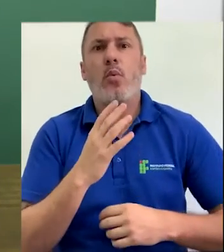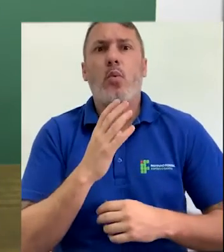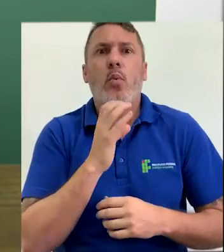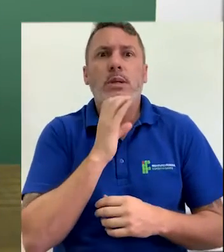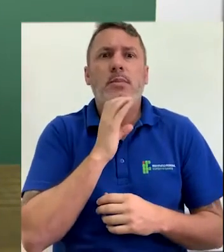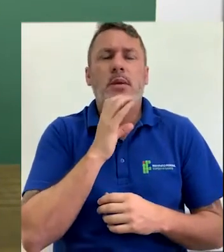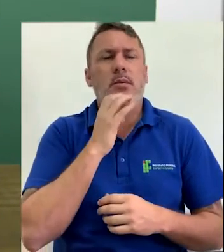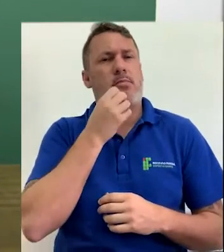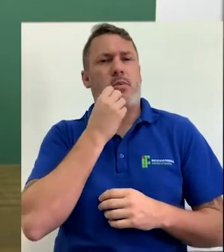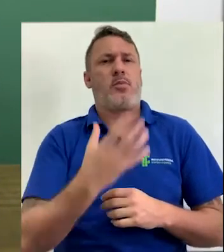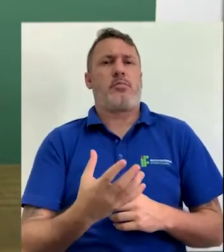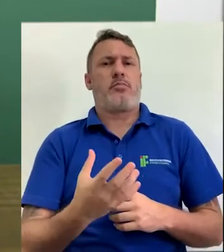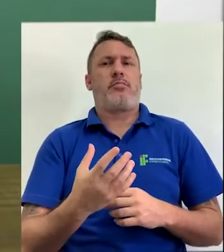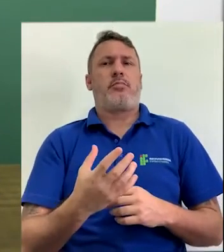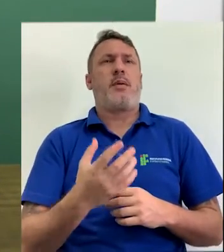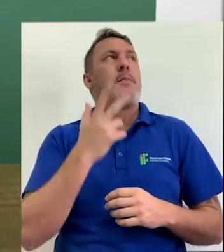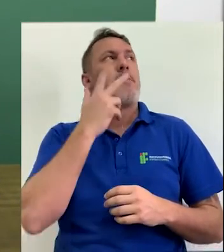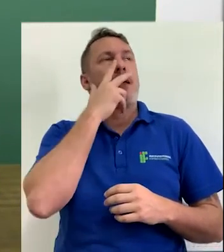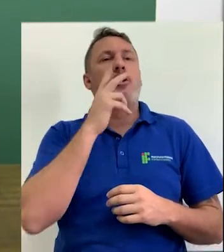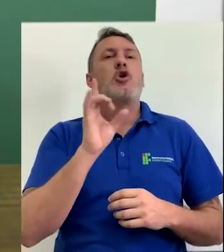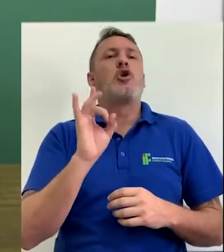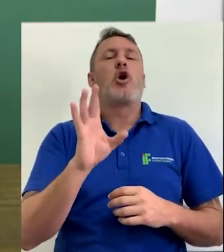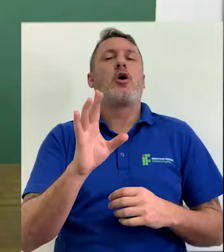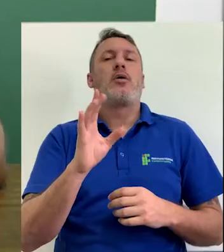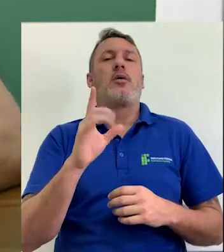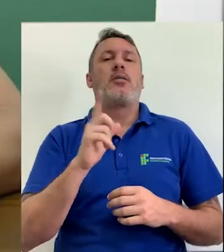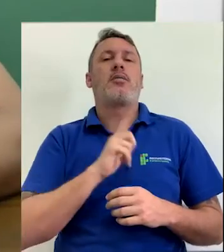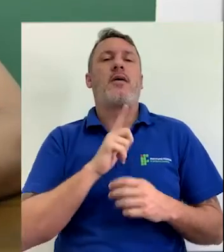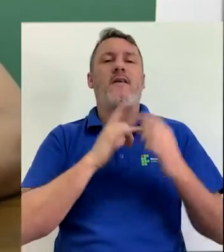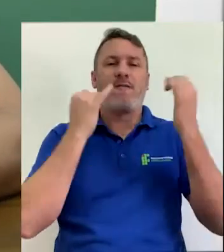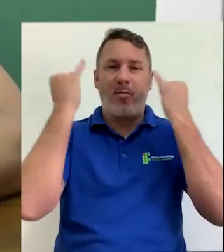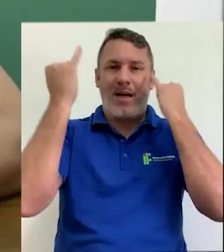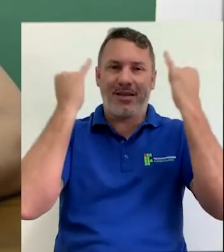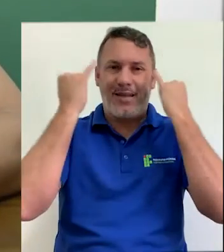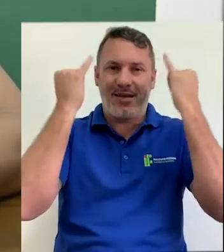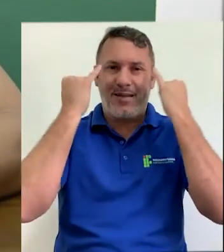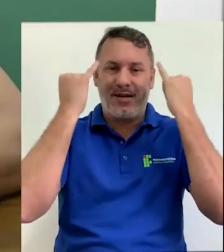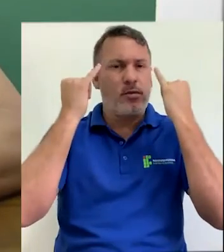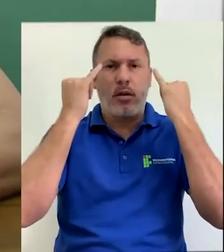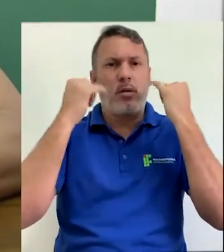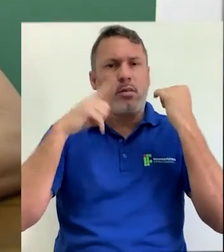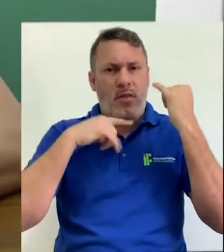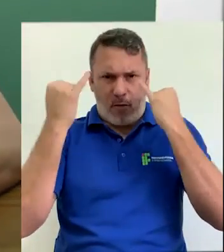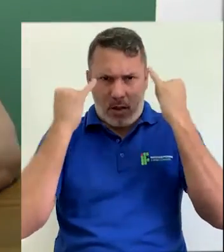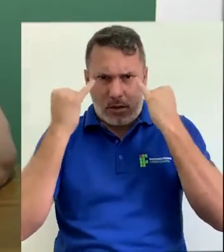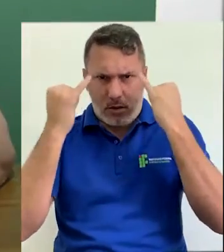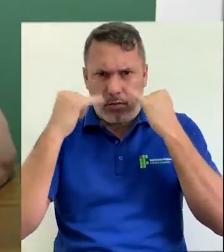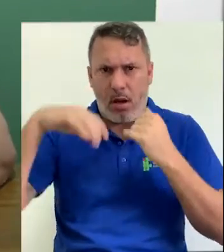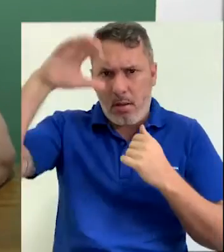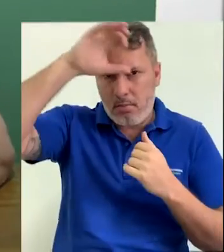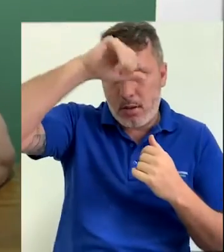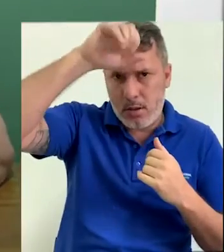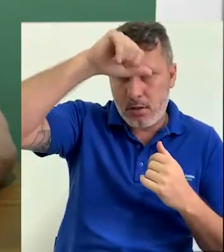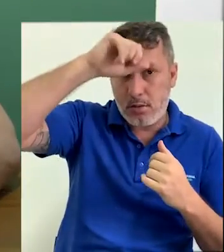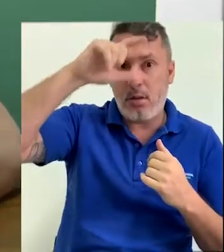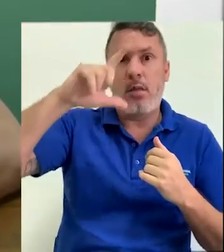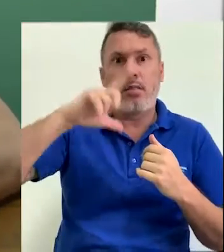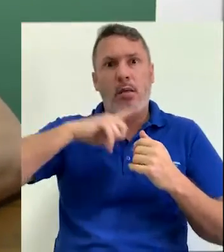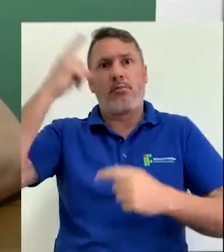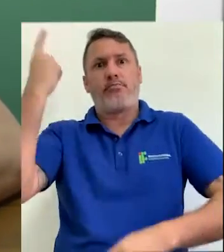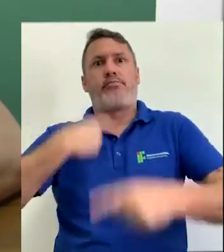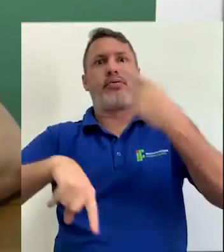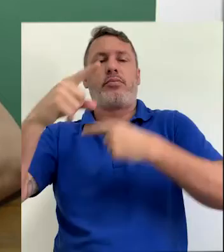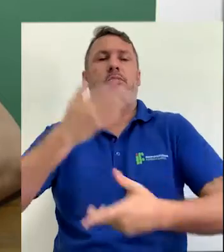conhecimento, sair da fase simplesmente da informação. Então no projeto nós